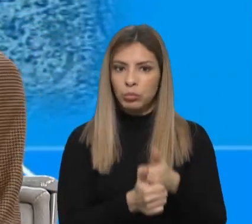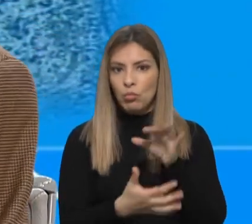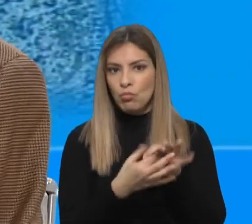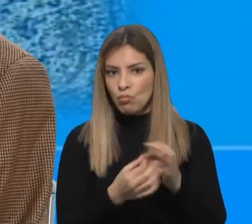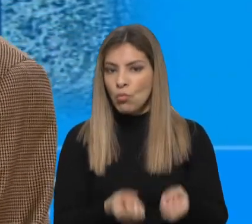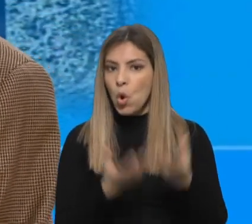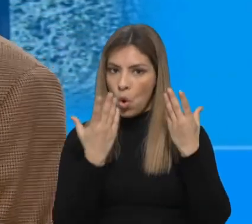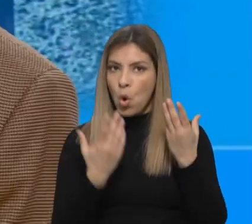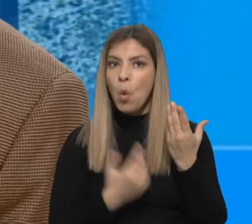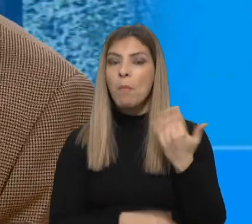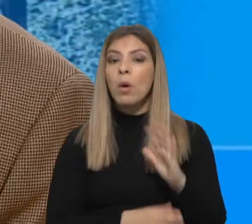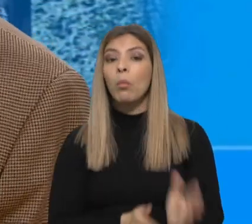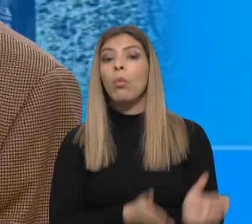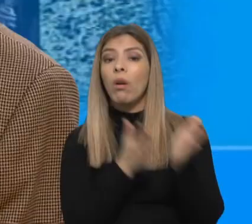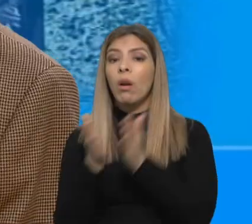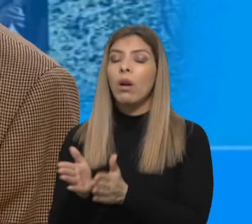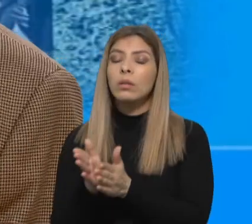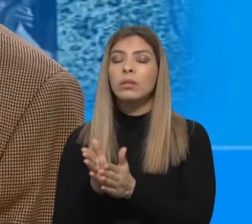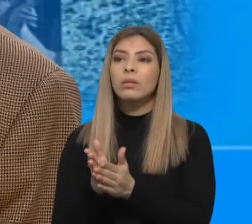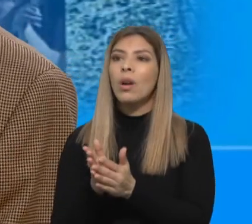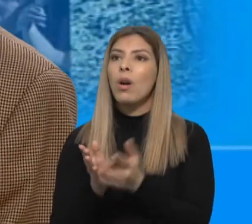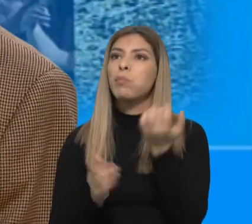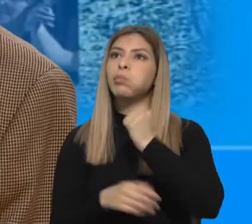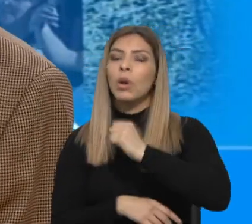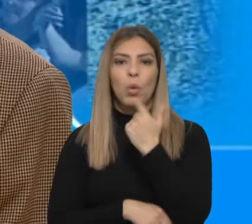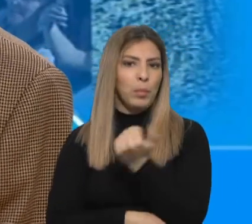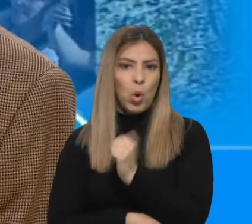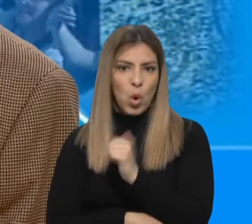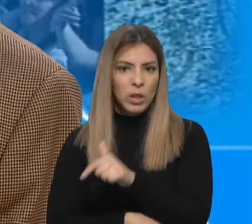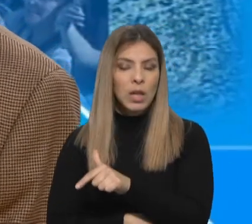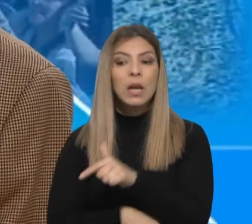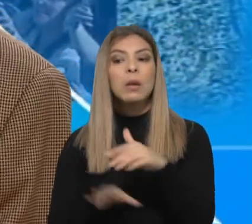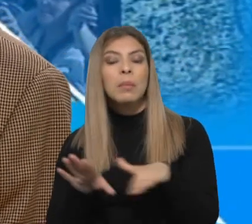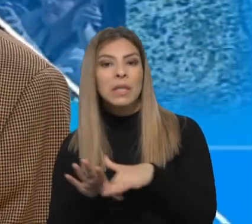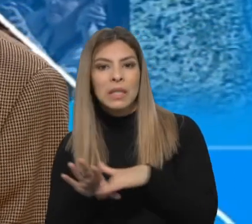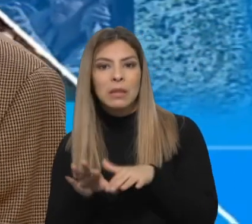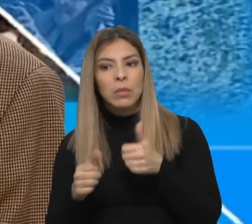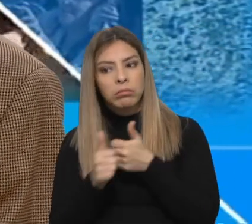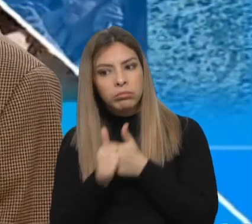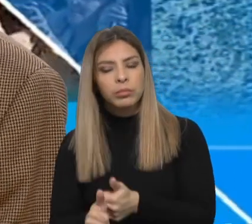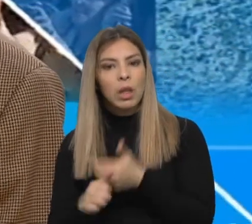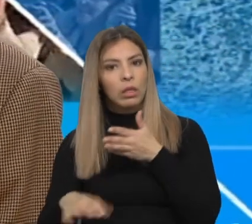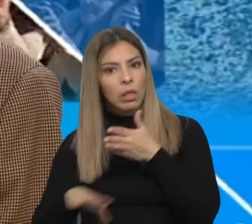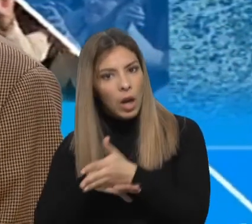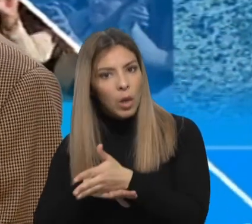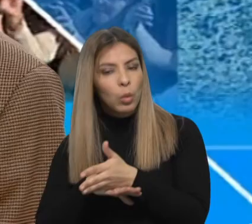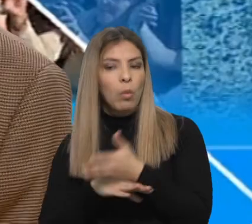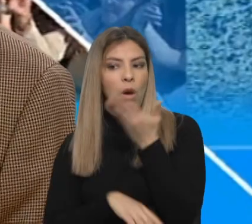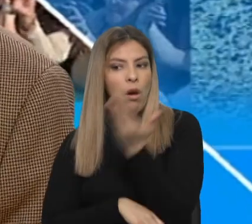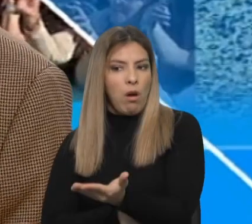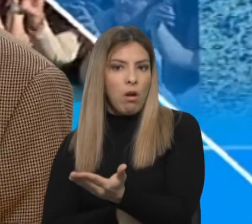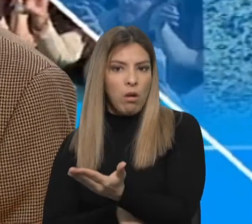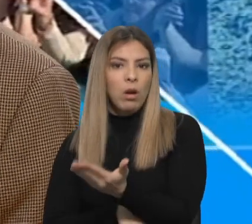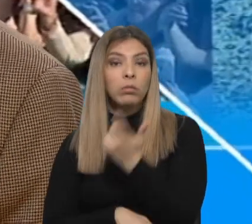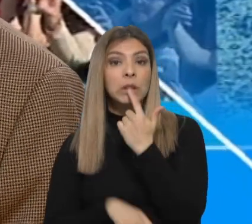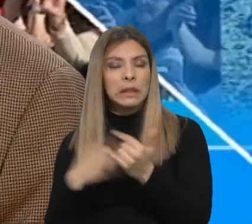lado, a democracia não pode violar o Estado de Direito e uma forma de participação mais direta ou exclusivamente direta poderia correr